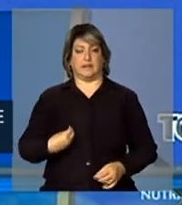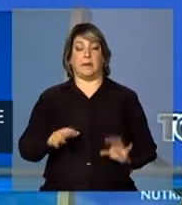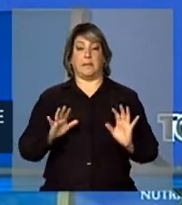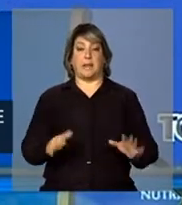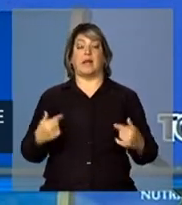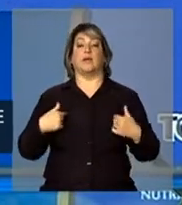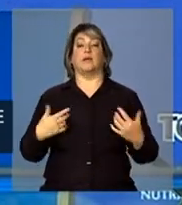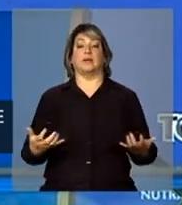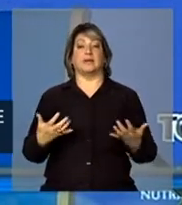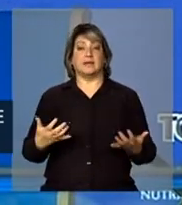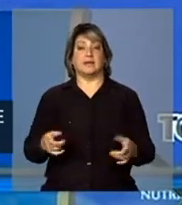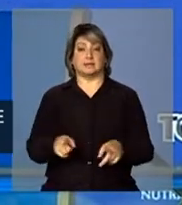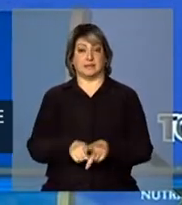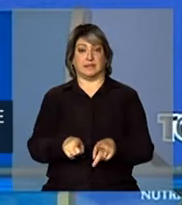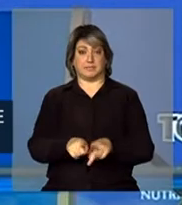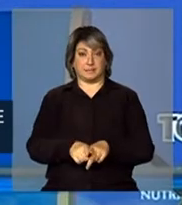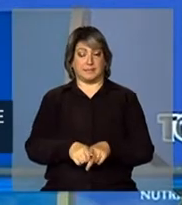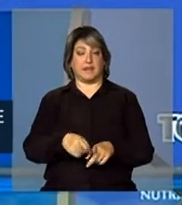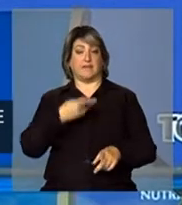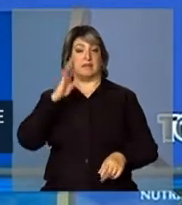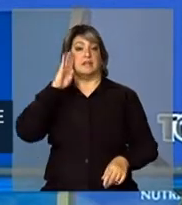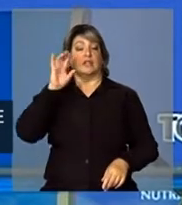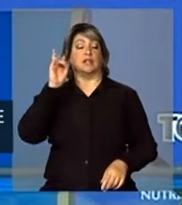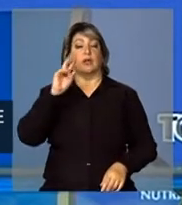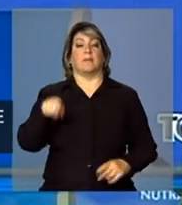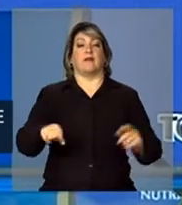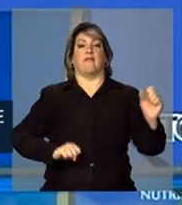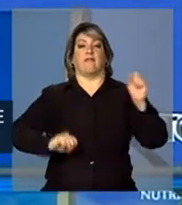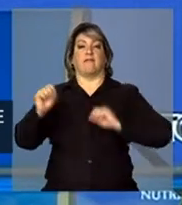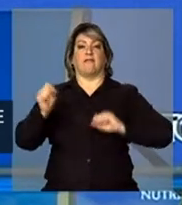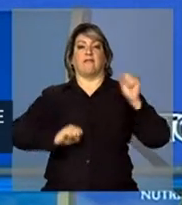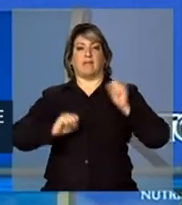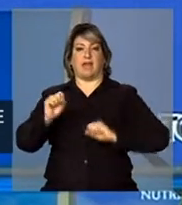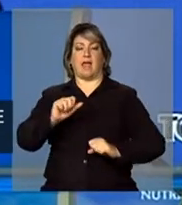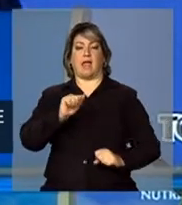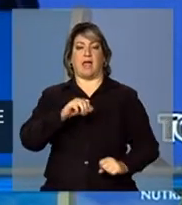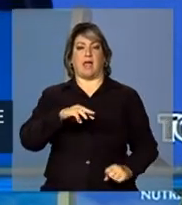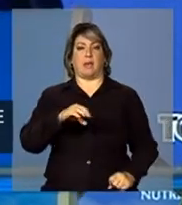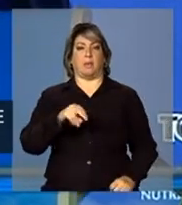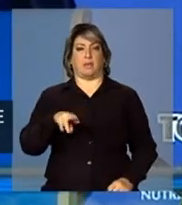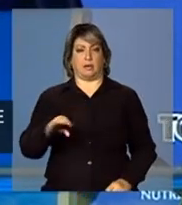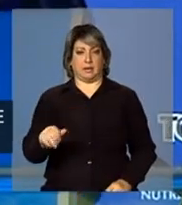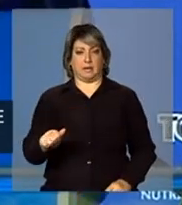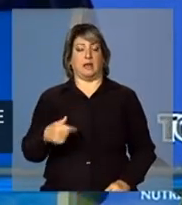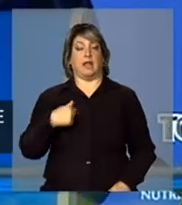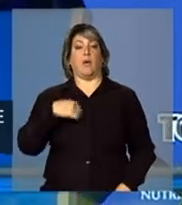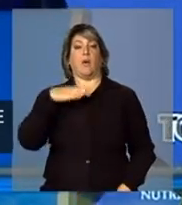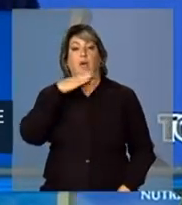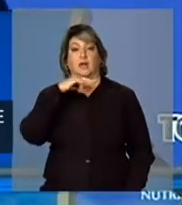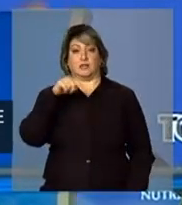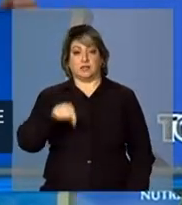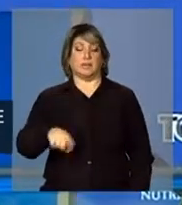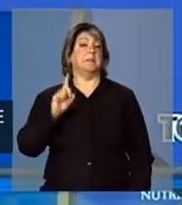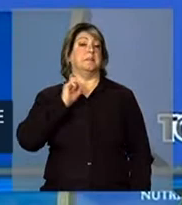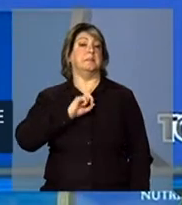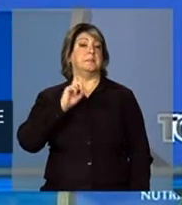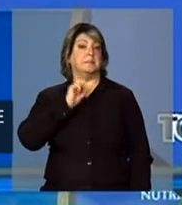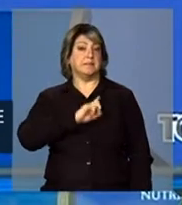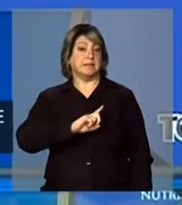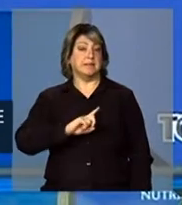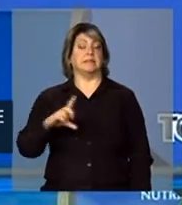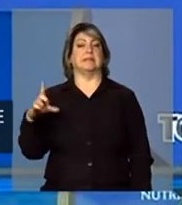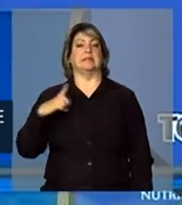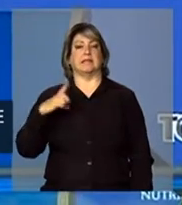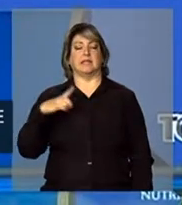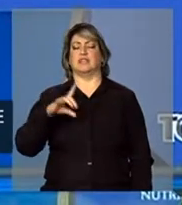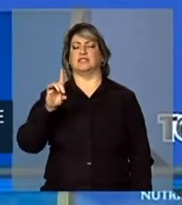eu queria destacar a fábrica de amônia. Acho que Minas Gerais tem direito,